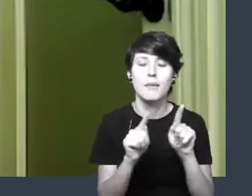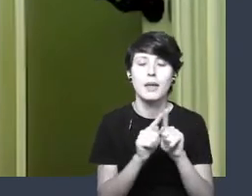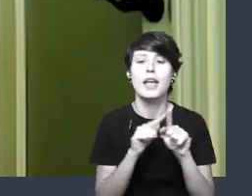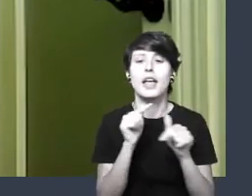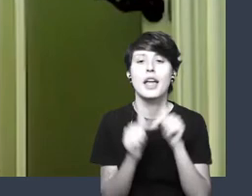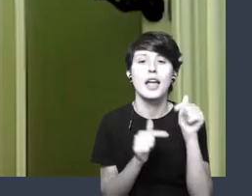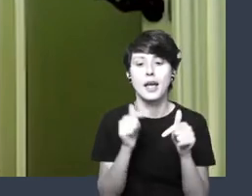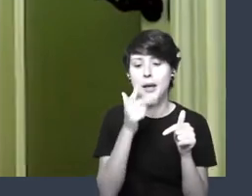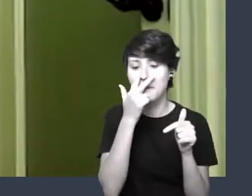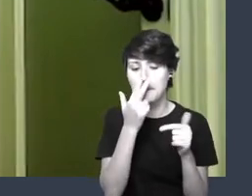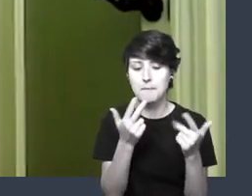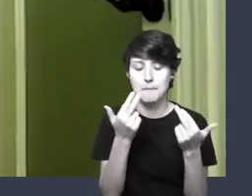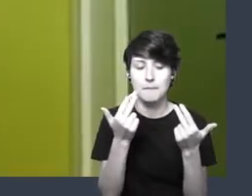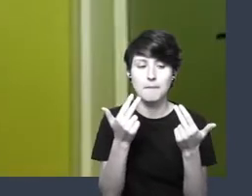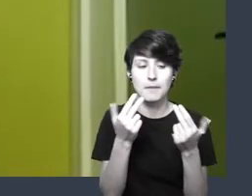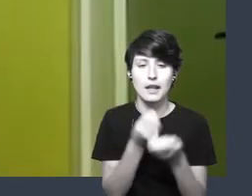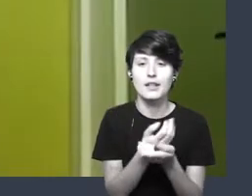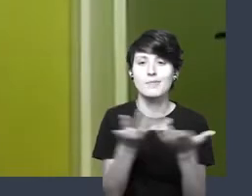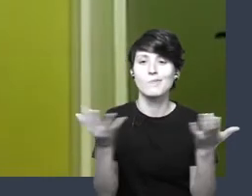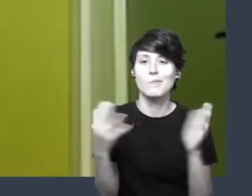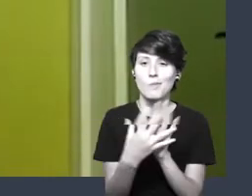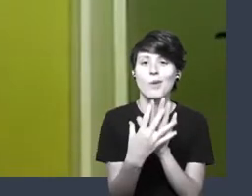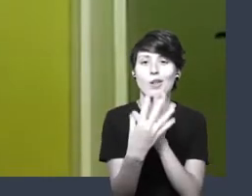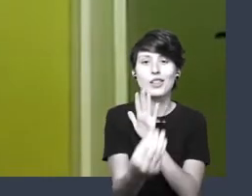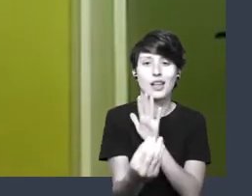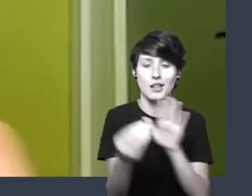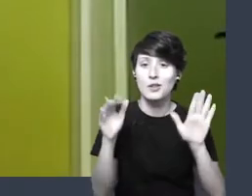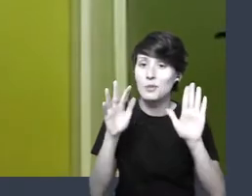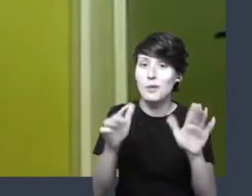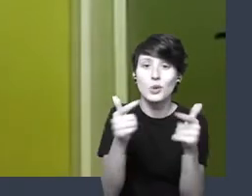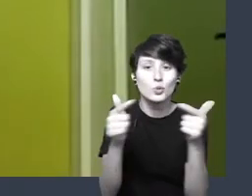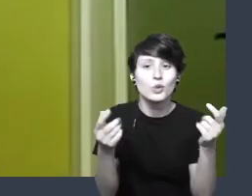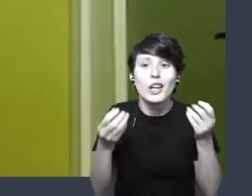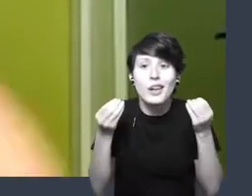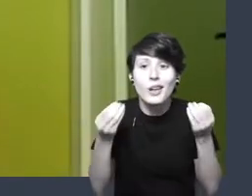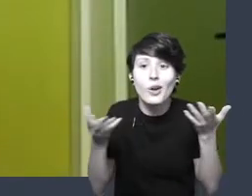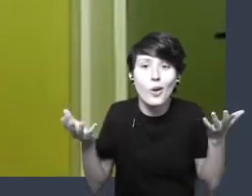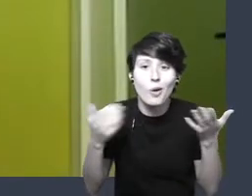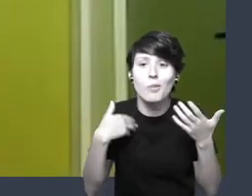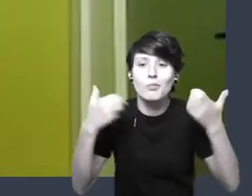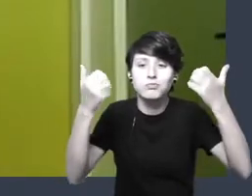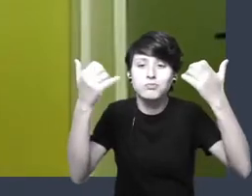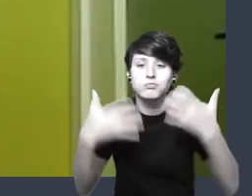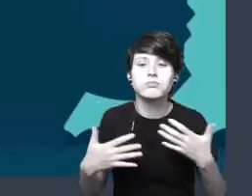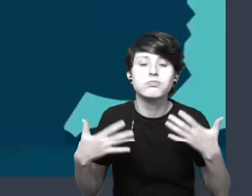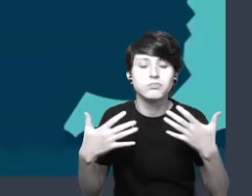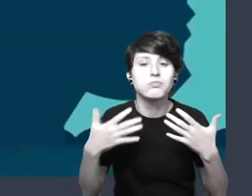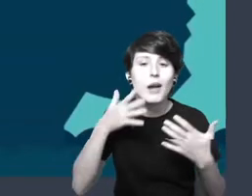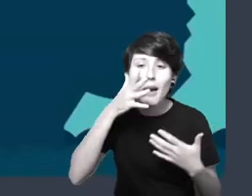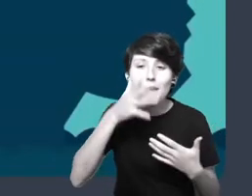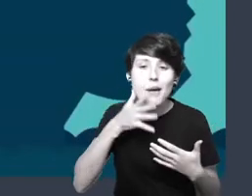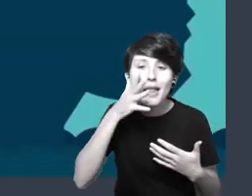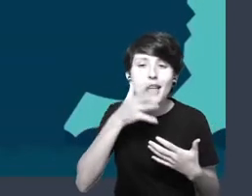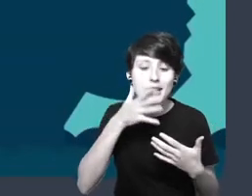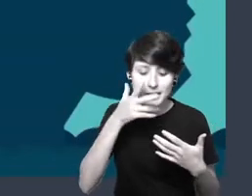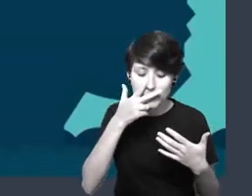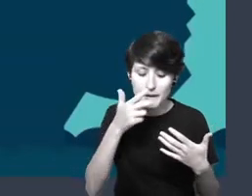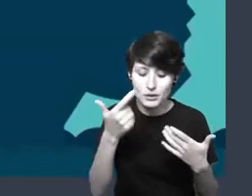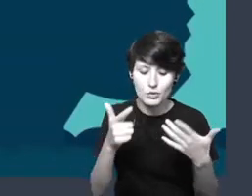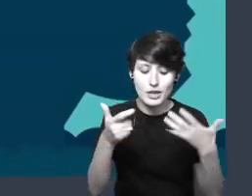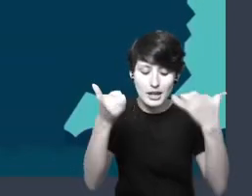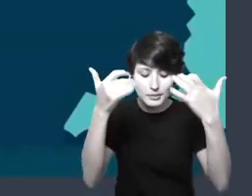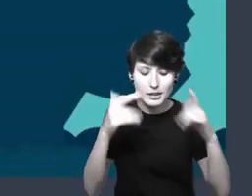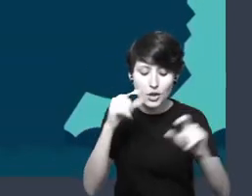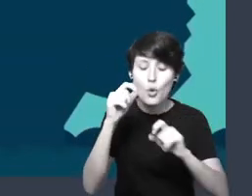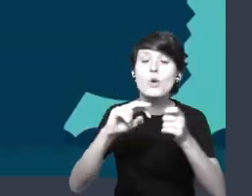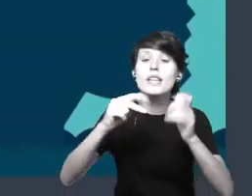deploy os seus modelos. Mas não tem como começar essa palestra sem explicar o que é inteligência